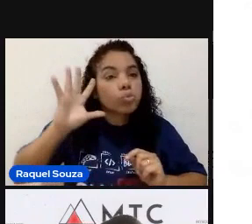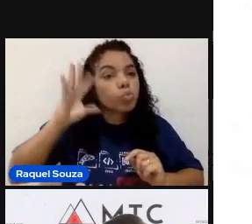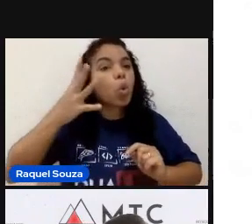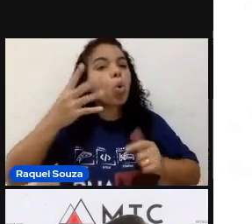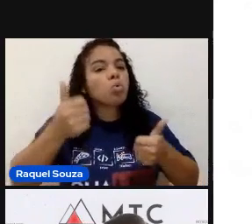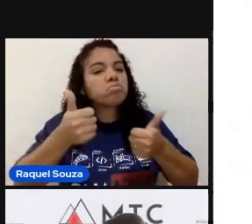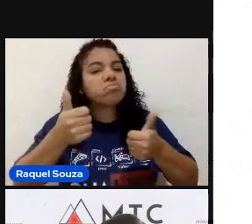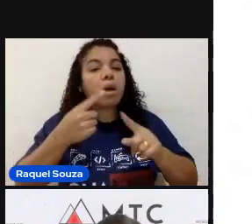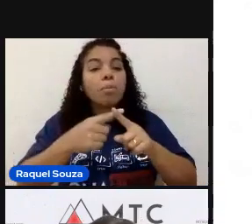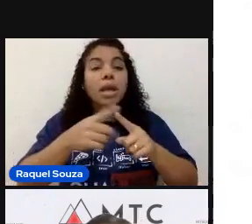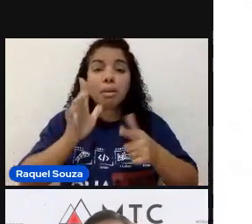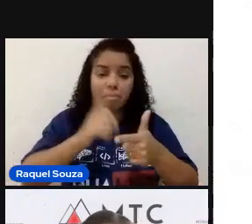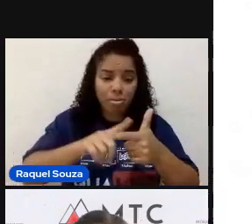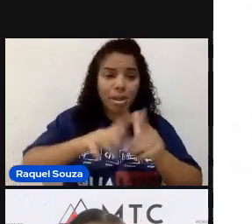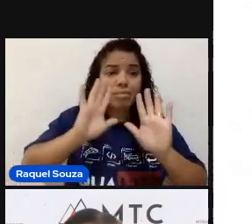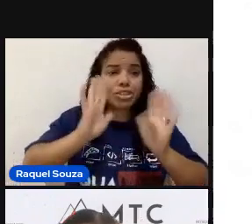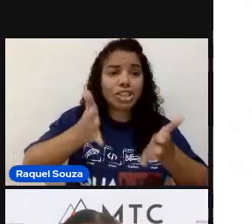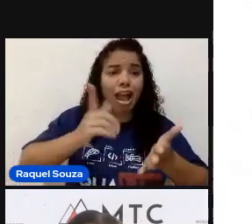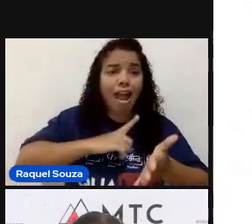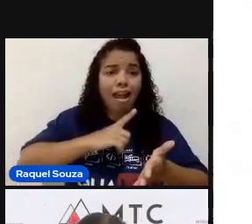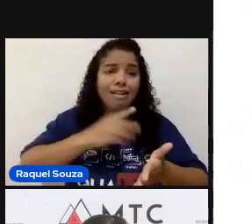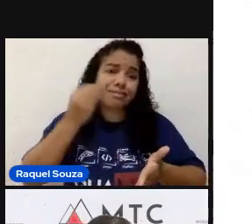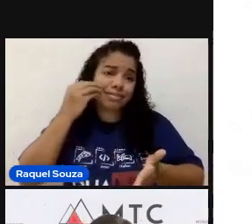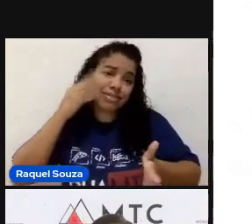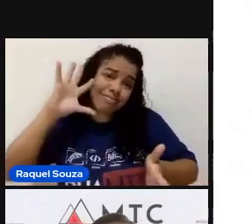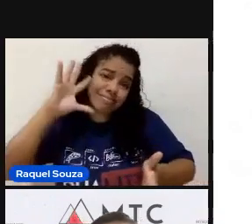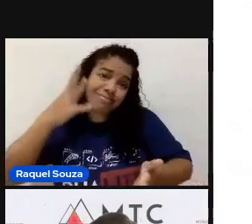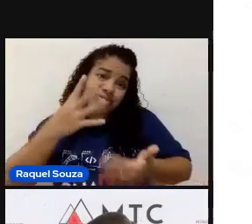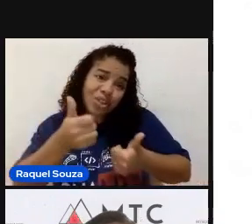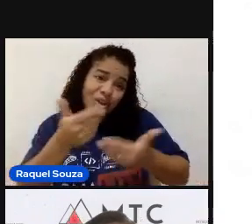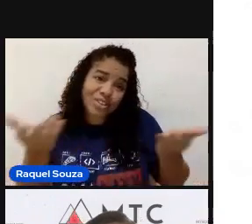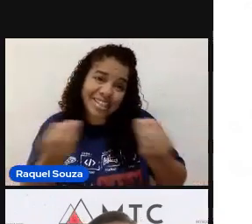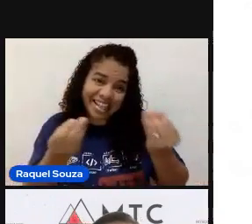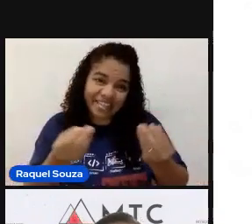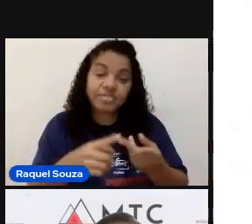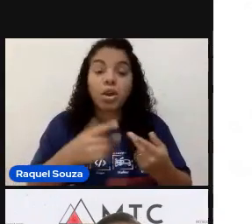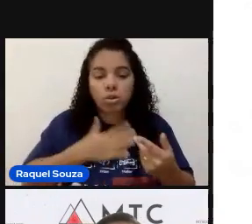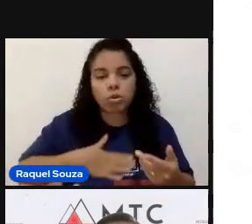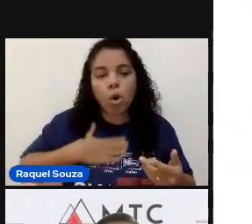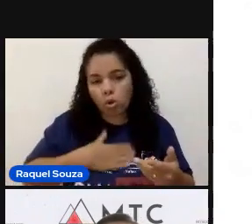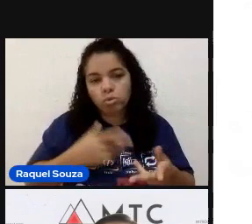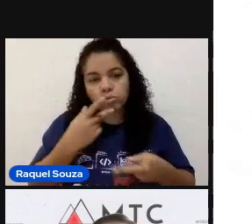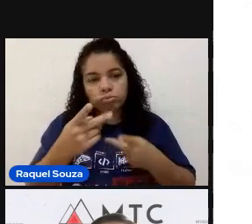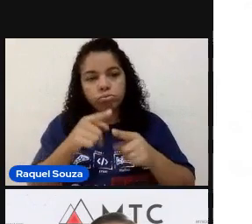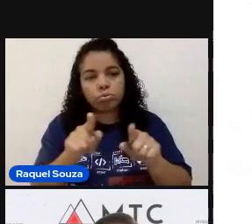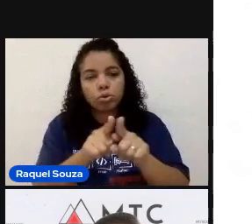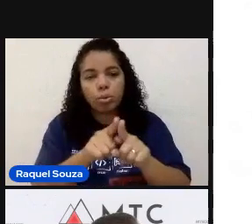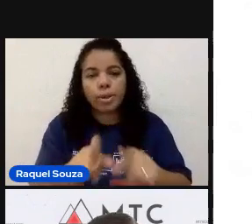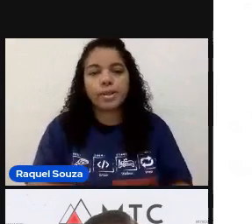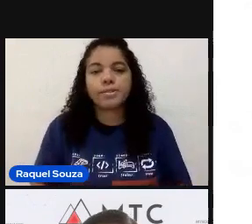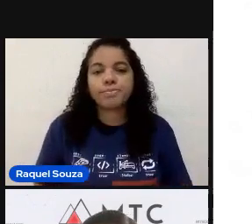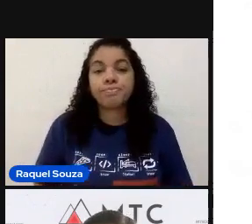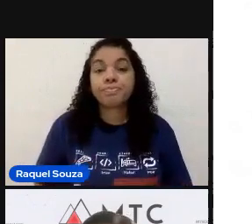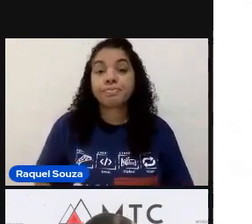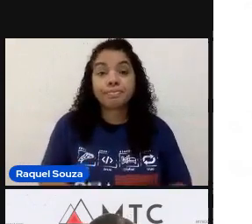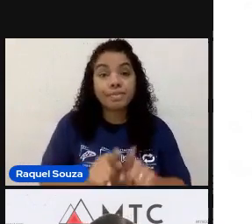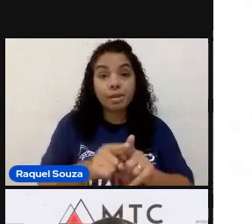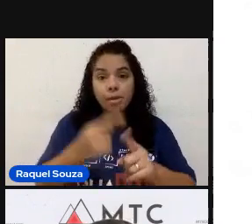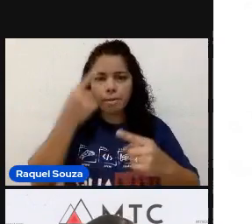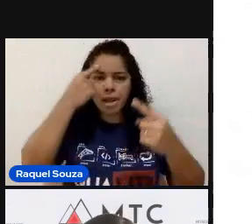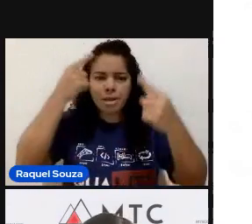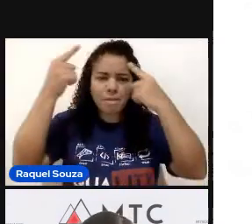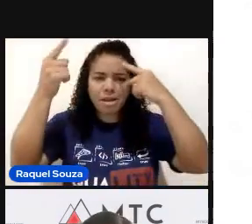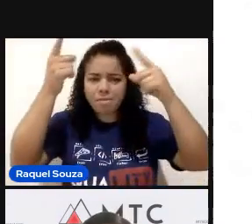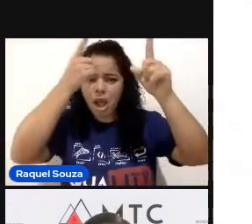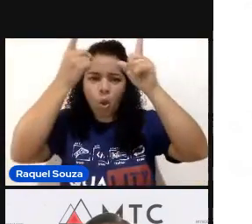o problema a gente já tem. Então, vamos procurar a solução? Então, eu gosto muito de trabalhar isso. Criatividade, esse nome que